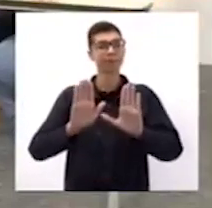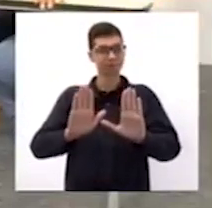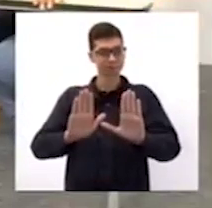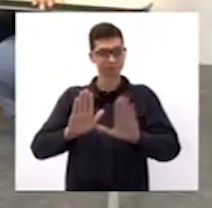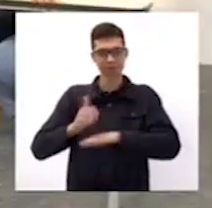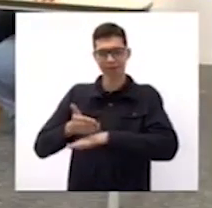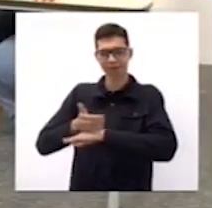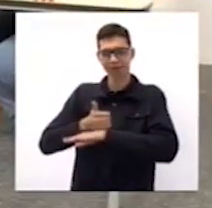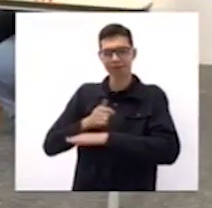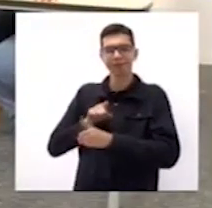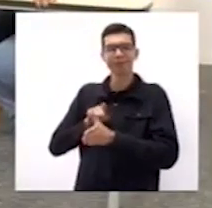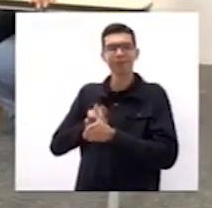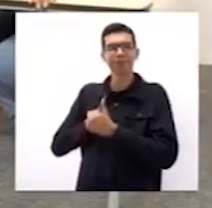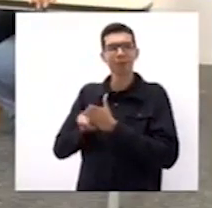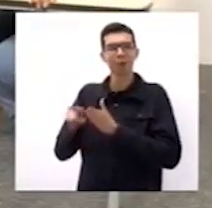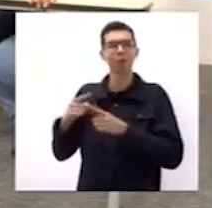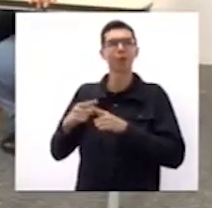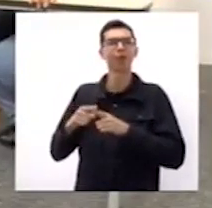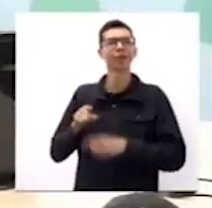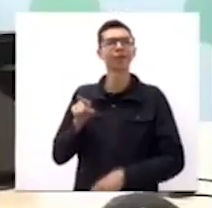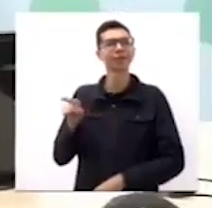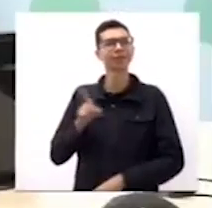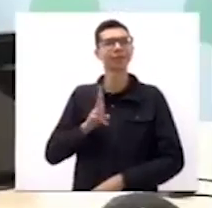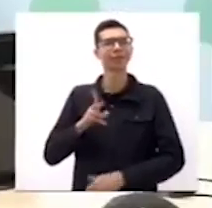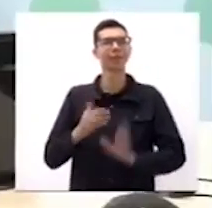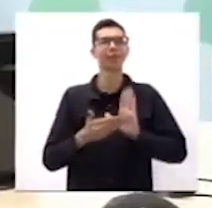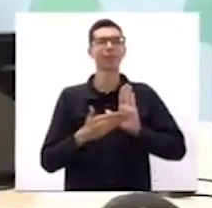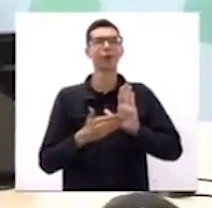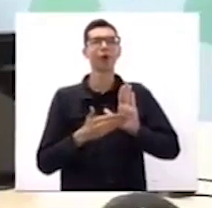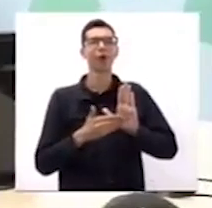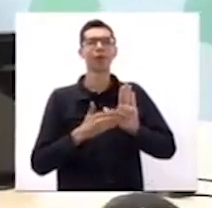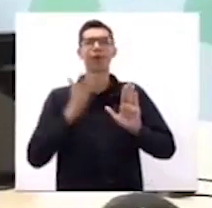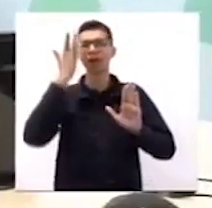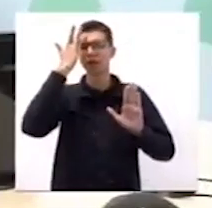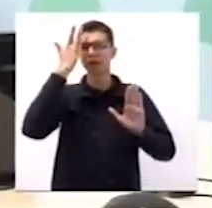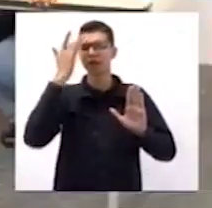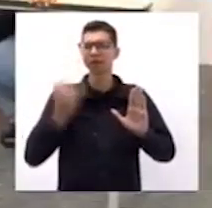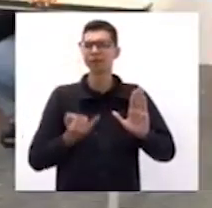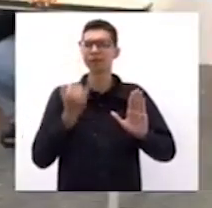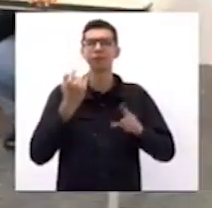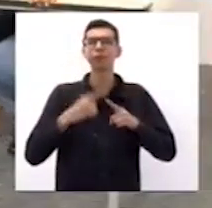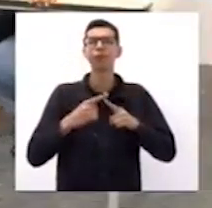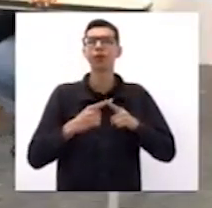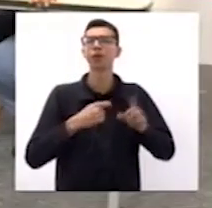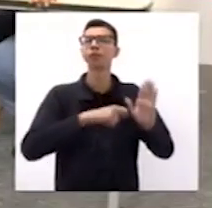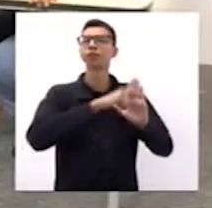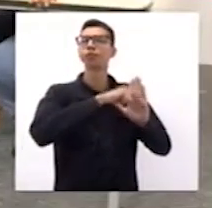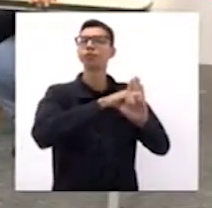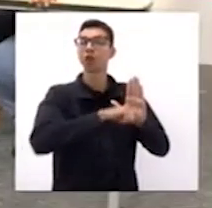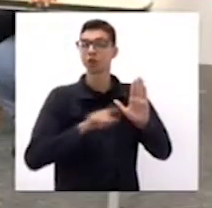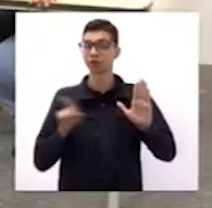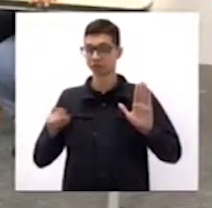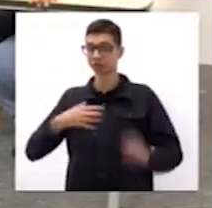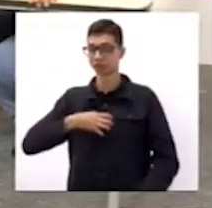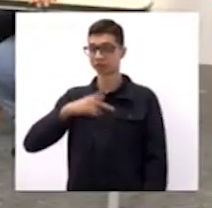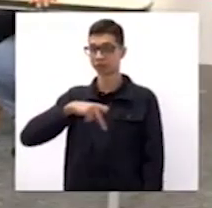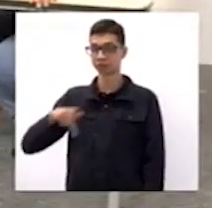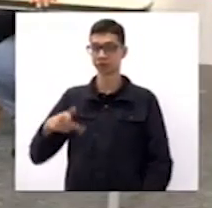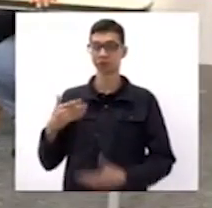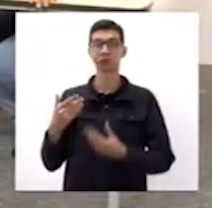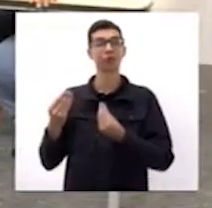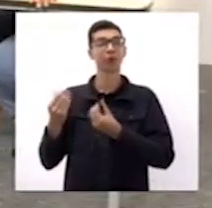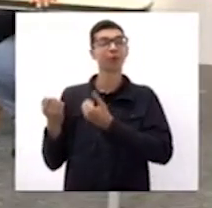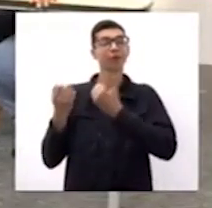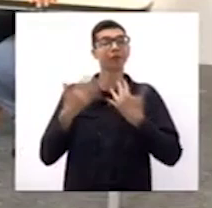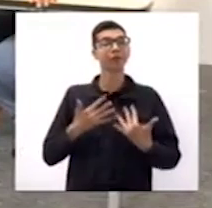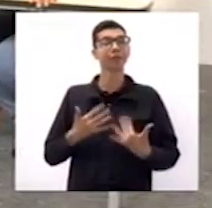fica propondo, né? Por que você acha importante o diário de bordo? Assim, como professora. Eu sei que você não esperava, né, essa pergunta. Ah, eu